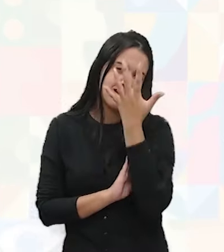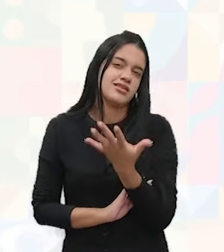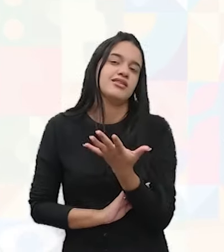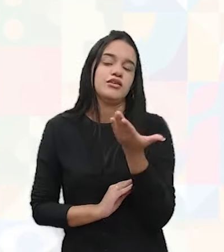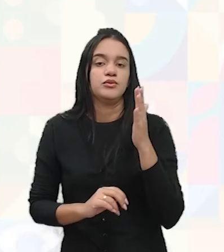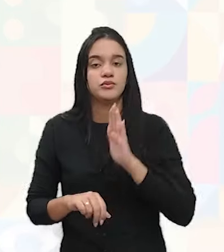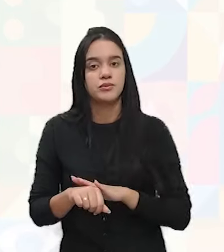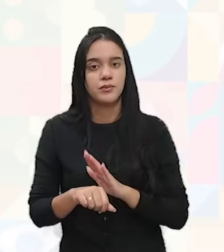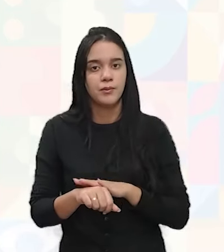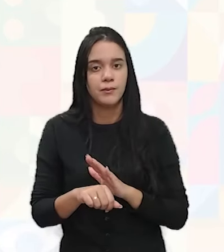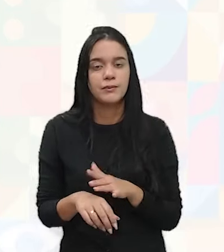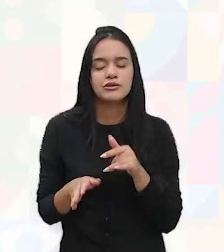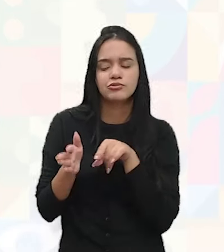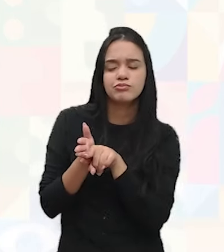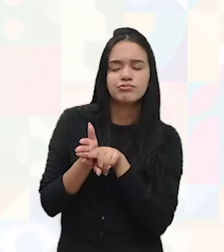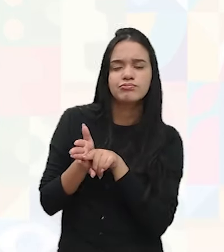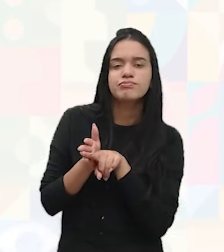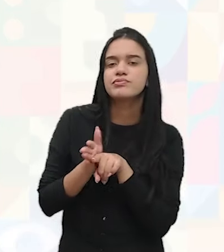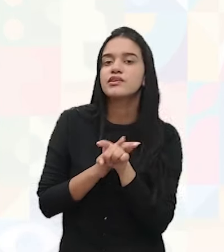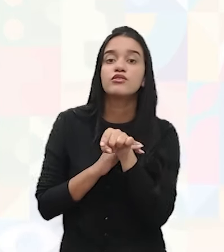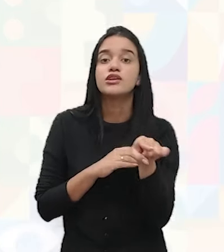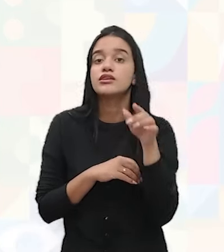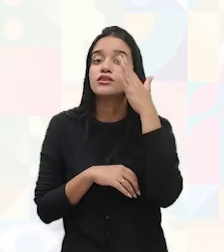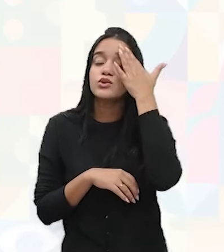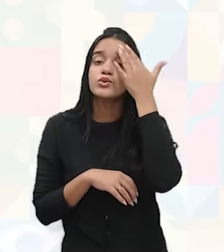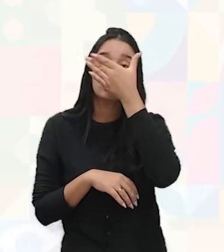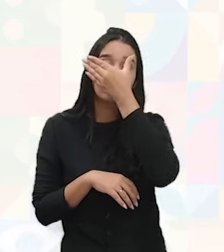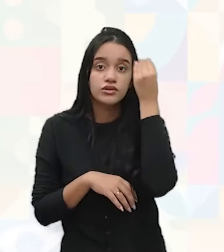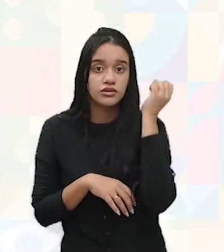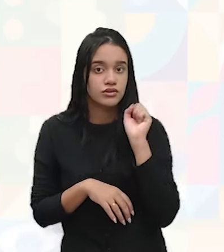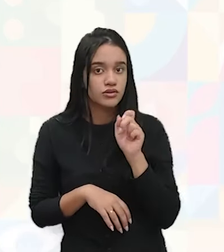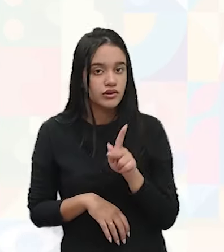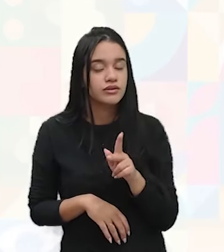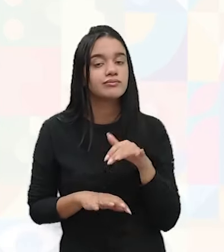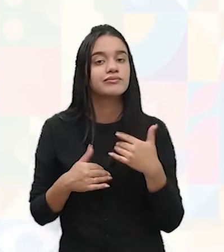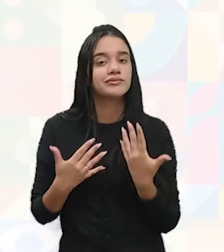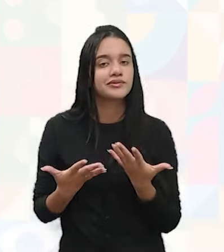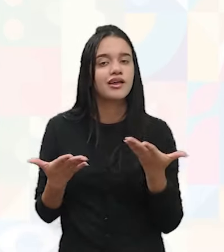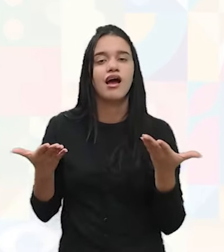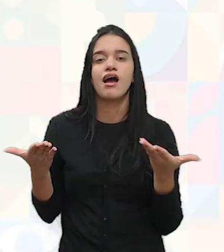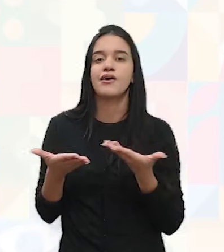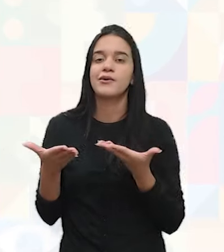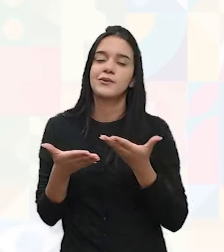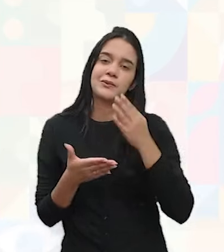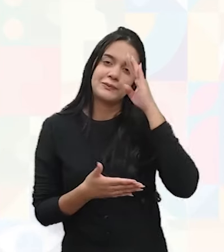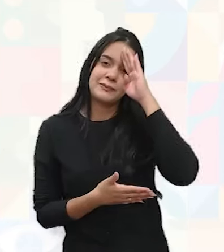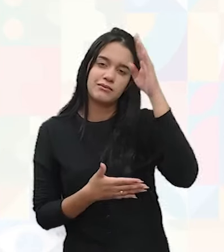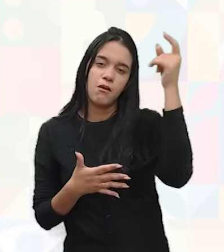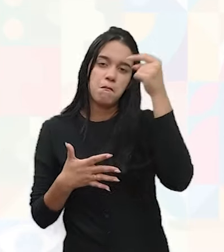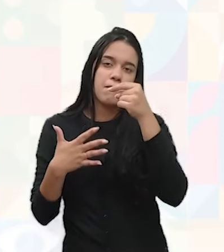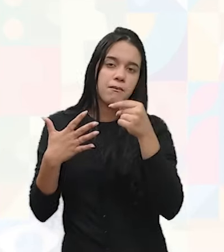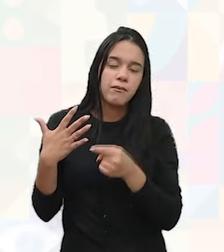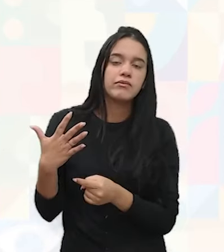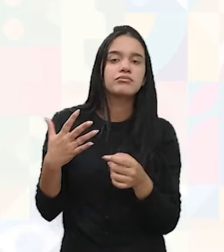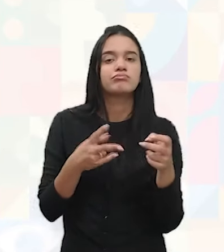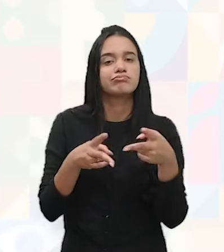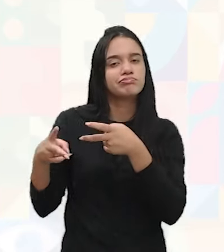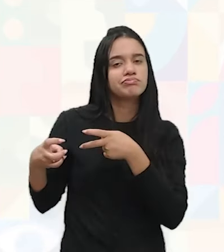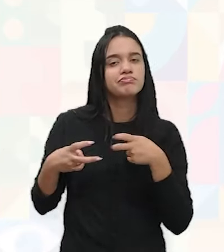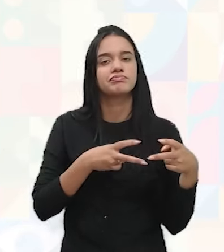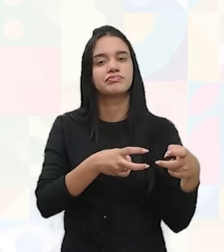momento dessa inspeção né Para que você não esqueça nenhum item Tá então vamos ver os principais pontos que a gente deve verificar em